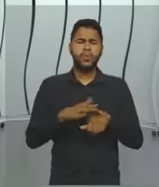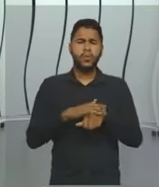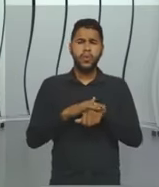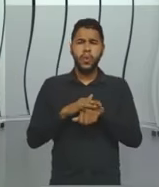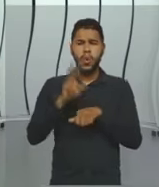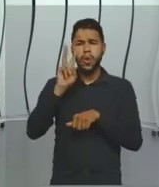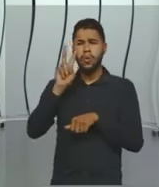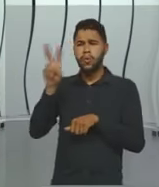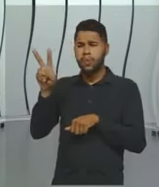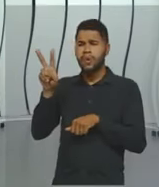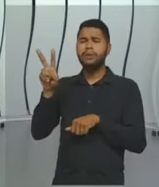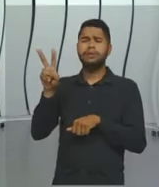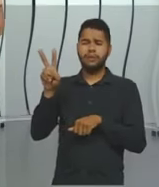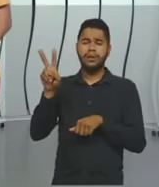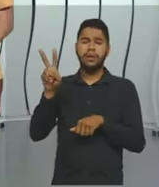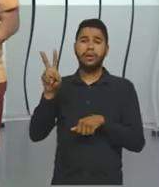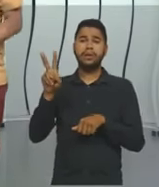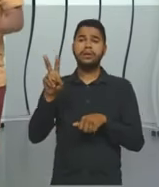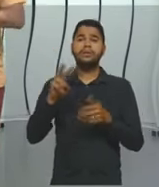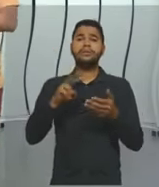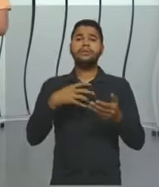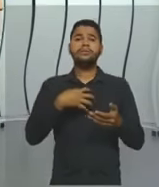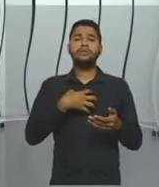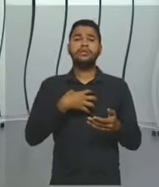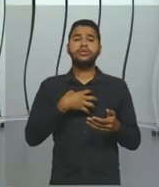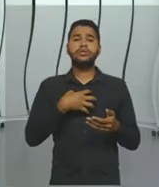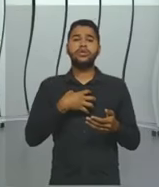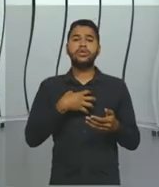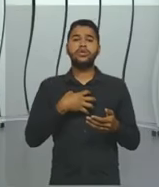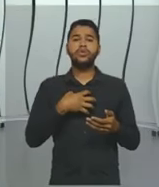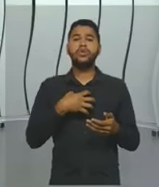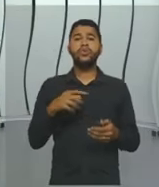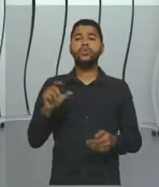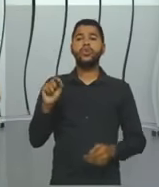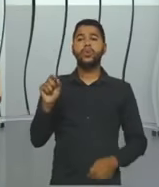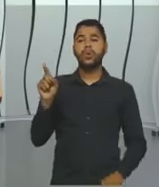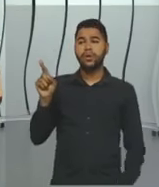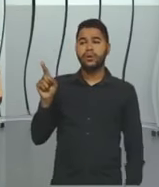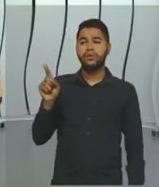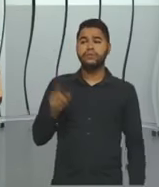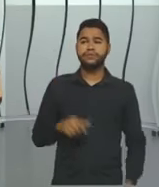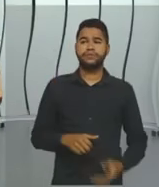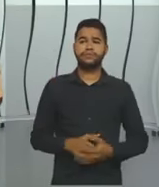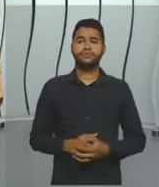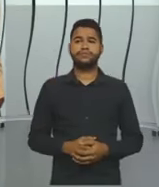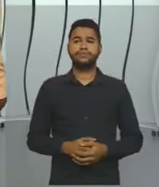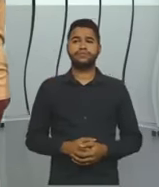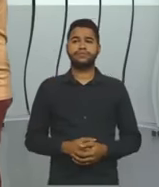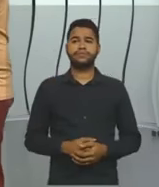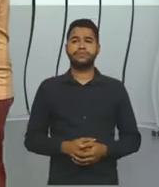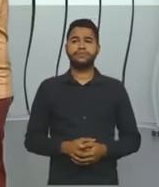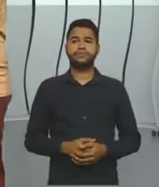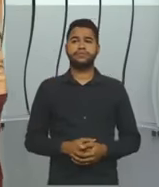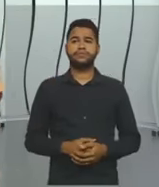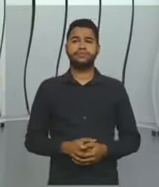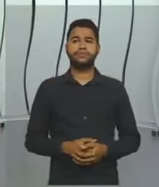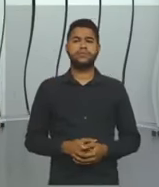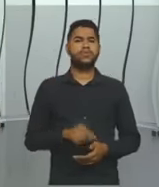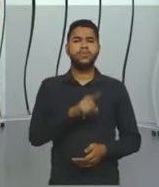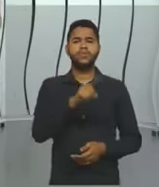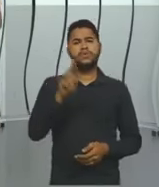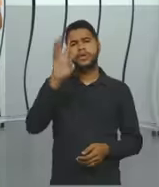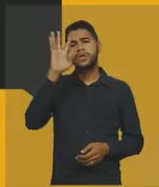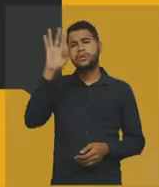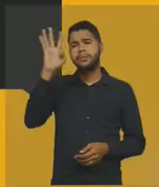bem a imagem aqui, o que está sentindo esse personagem do nosso diálogo. Passando aí, o que você imagina